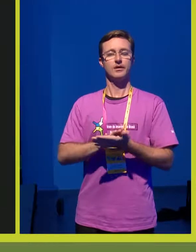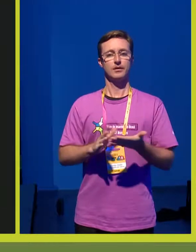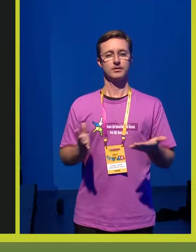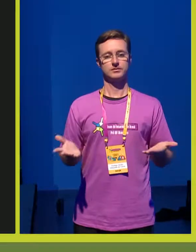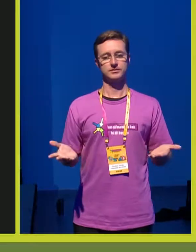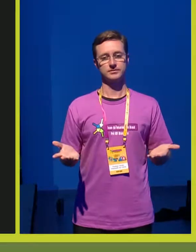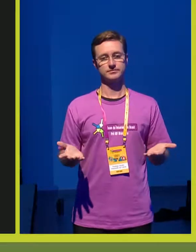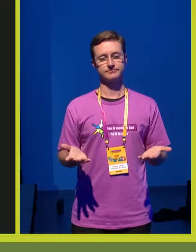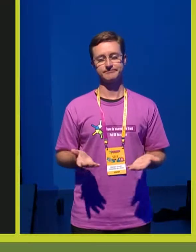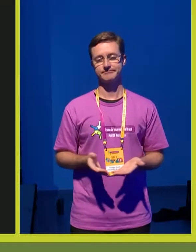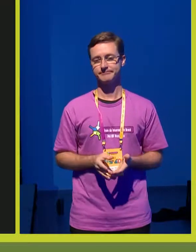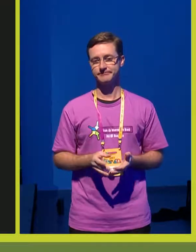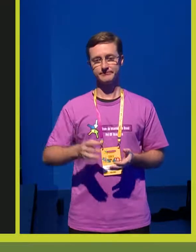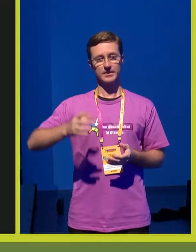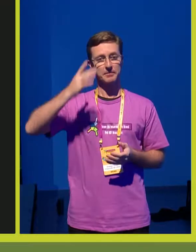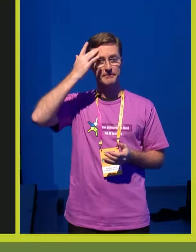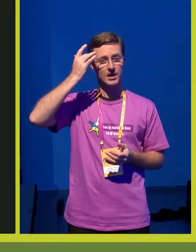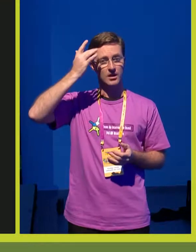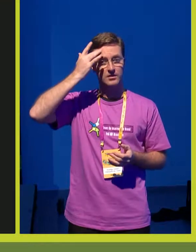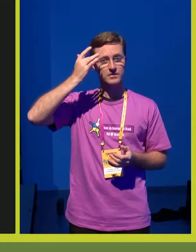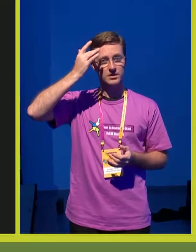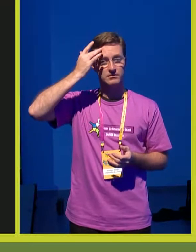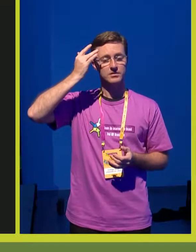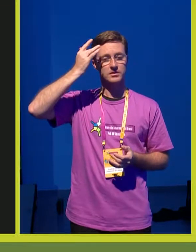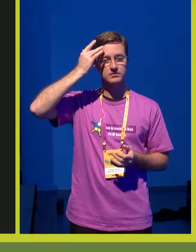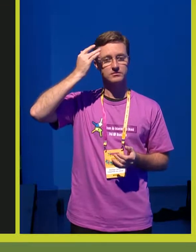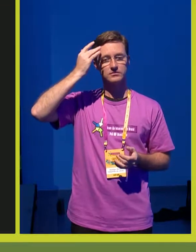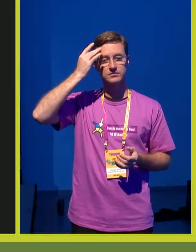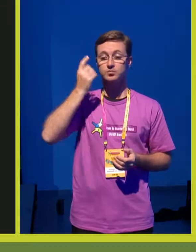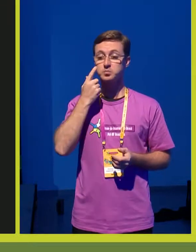no dia a dia a gente impede que essa